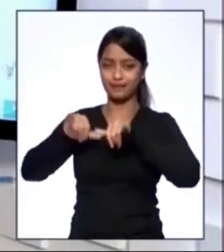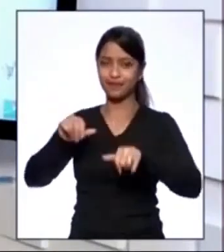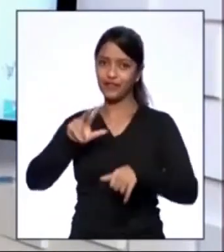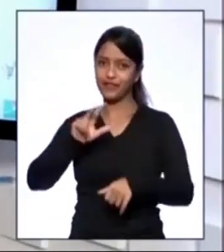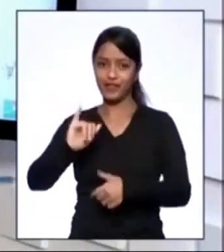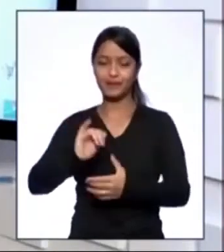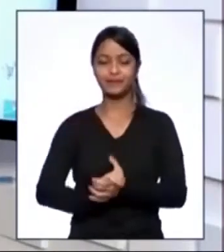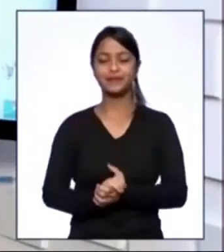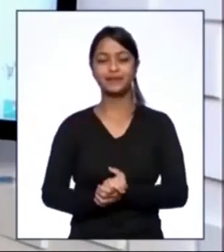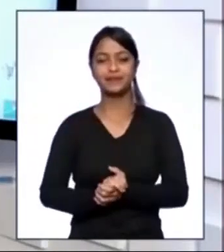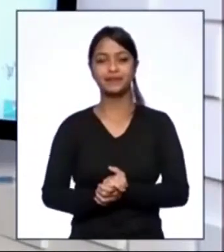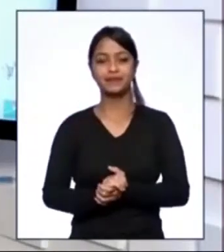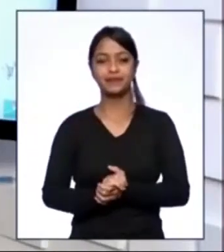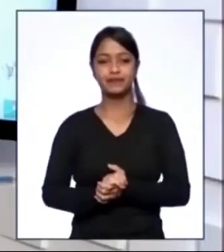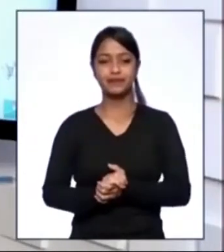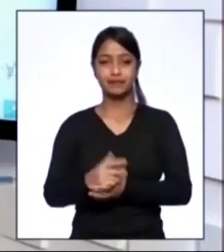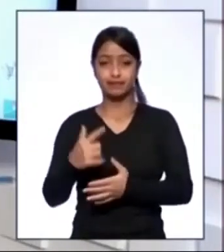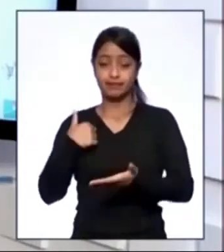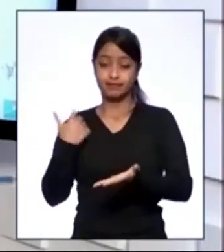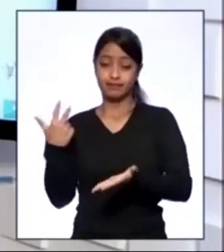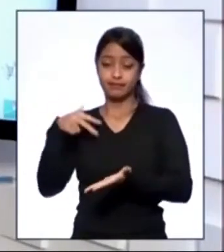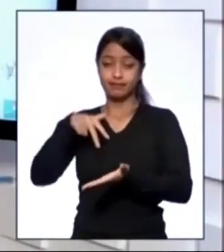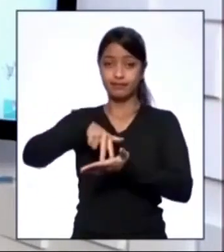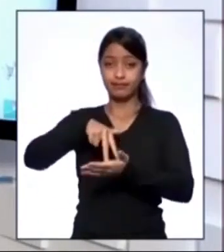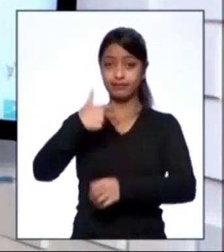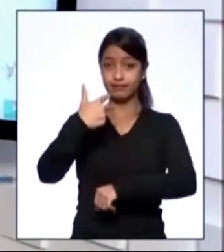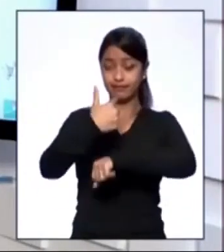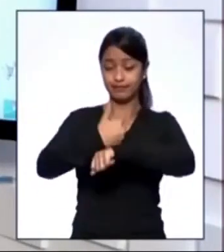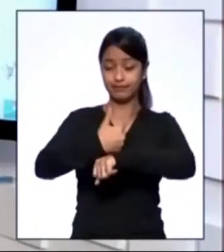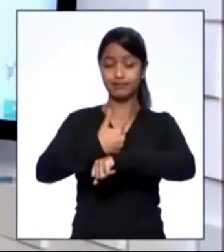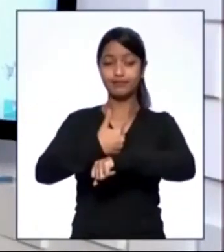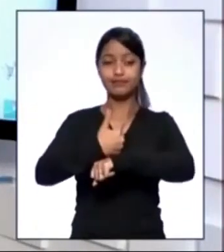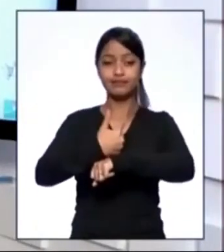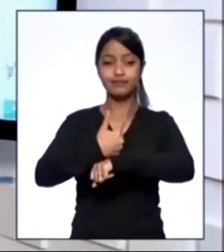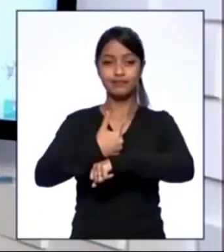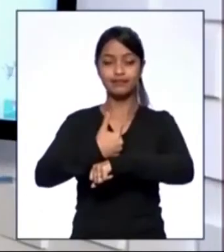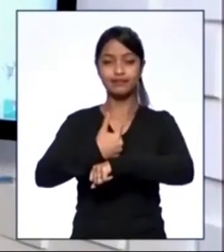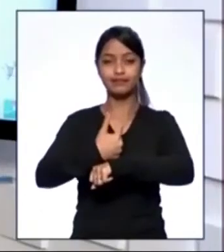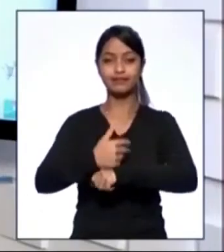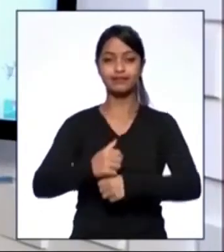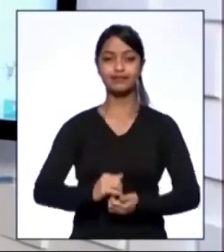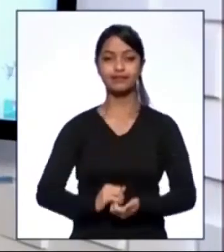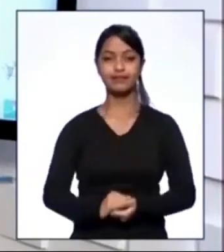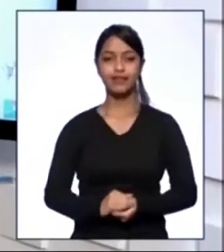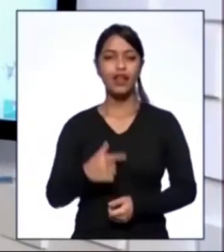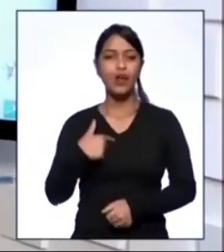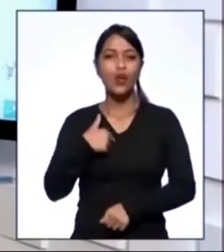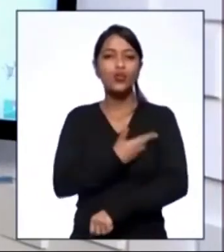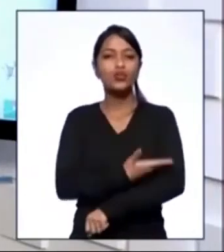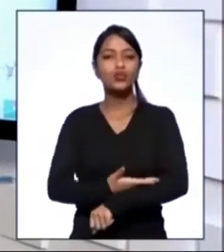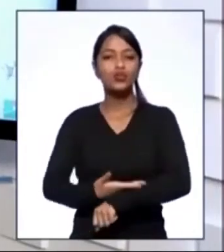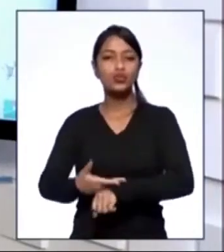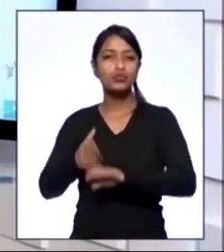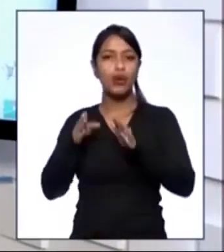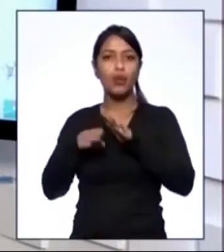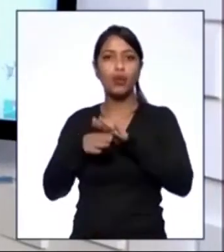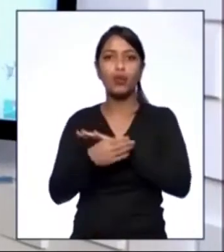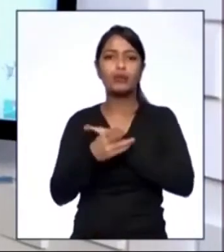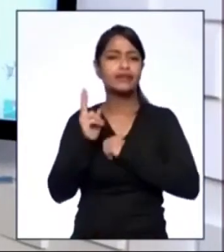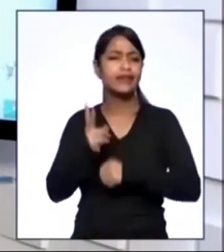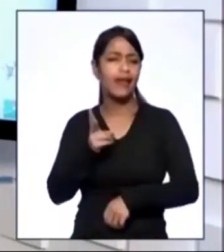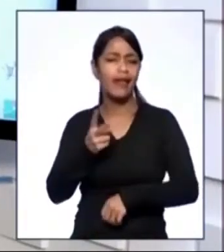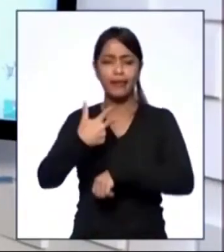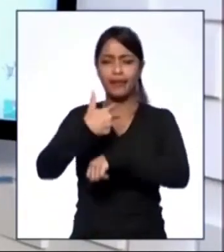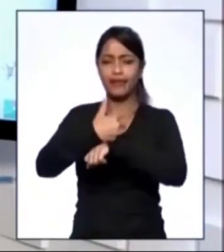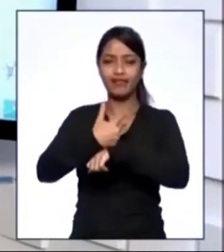E essa é uma situação, a princípio, não é a situação que nós estejamos acostumados. Então você fica mais tenso em